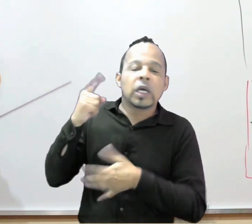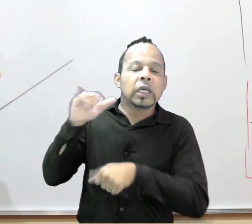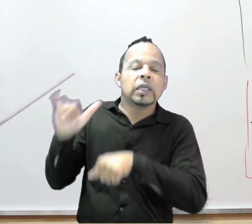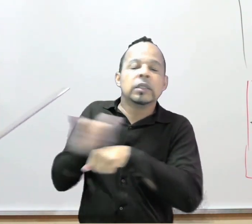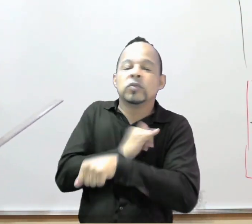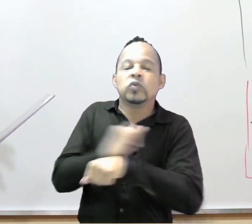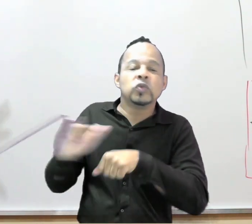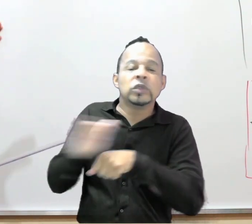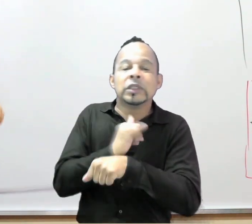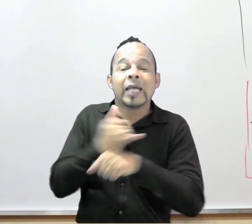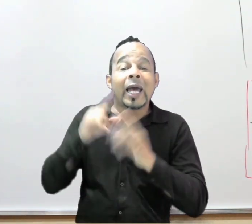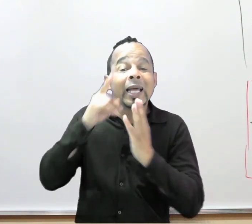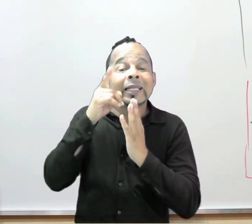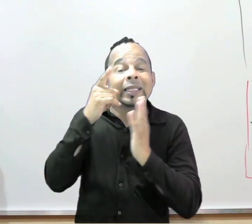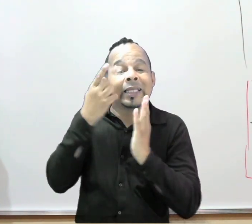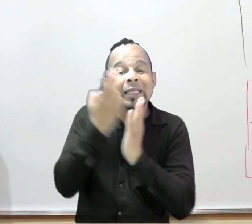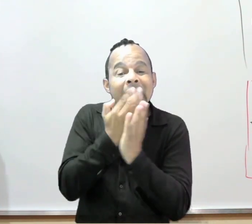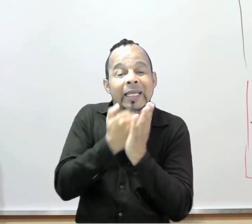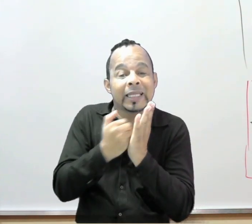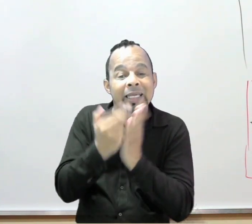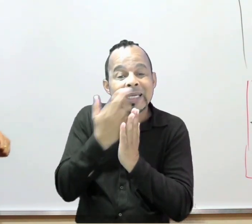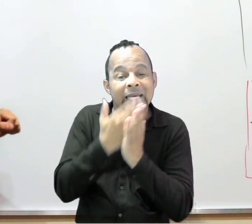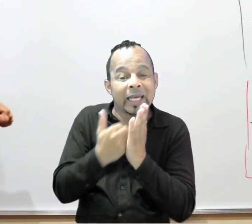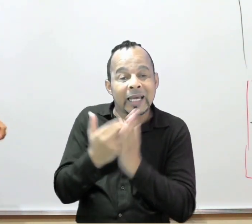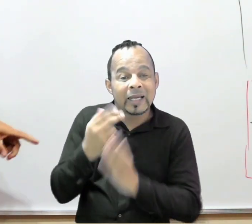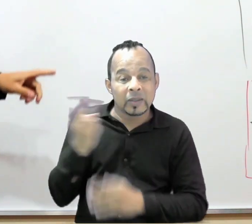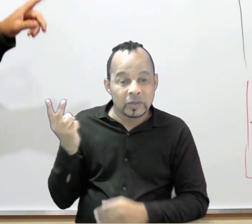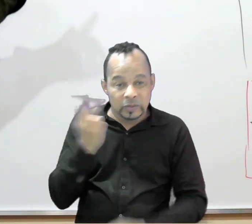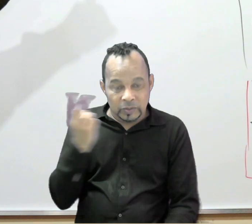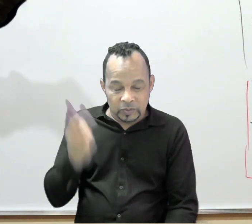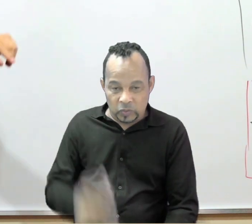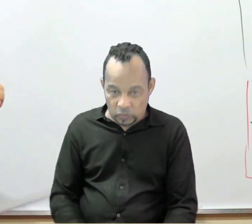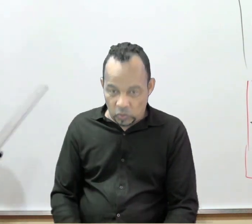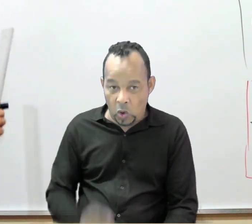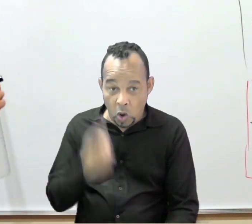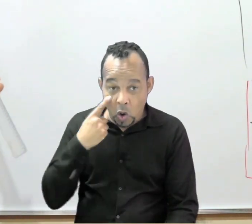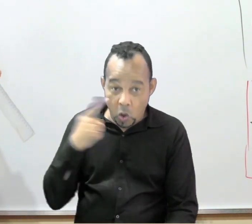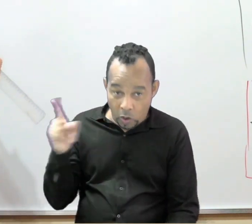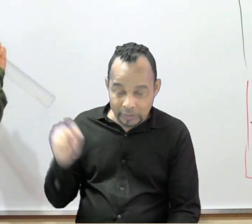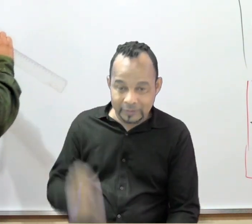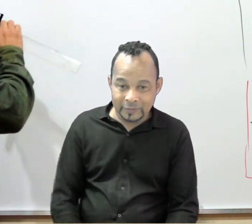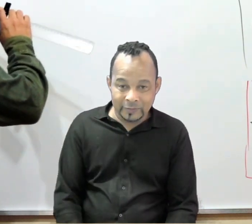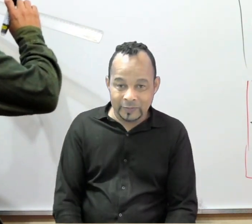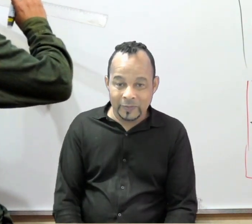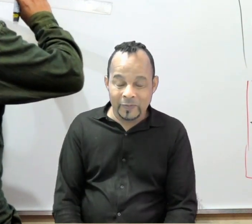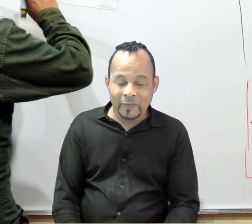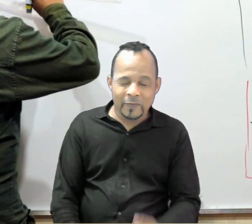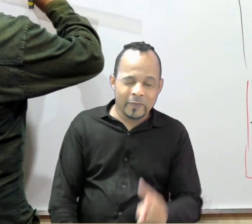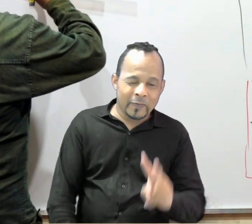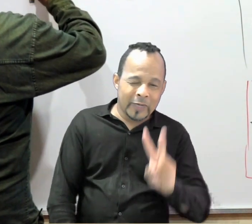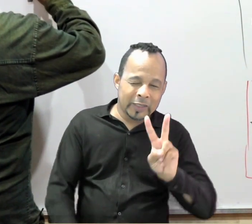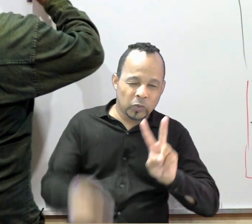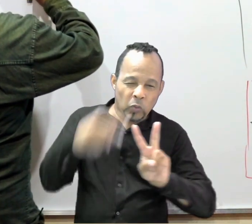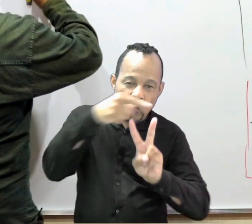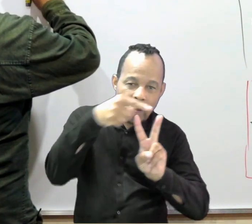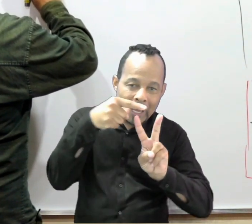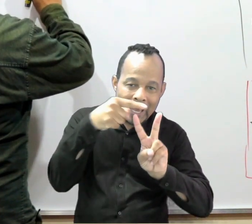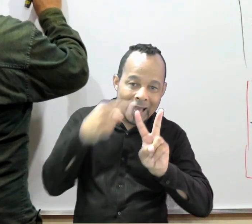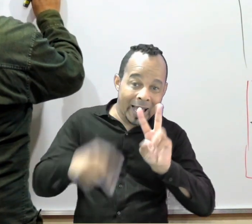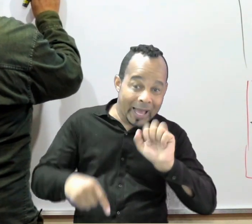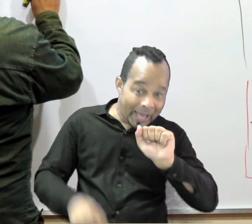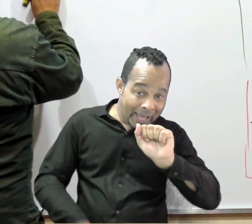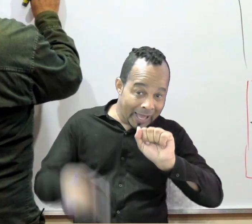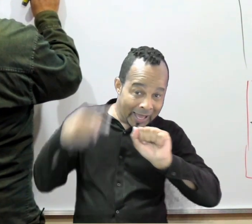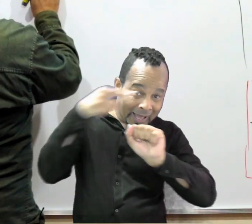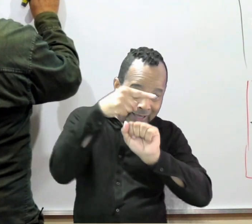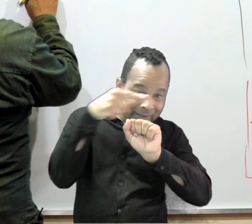momento é desenhar os dois vetores, legal? Eu vou desenhar o vetor A. Então, o vetor A